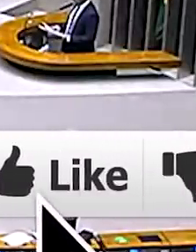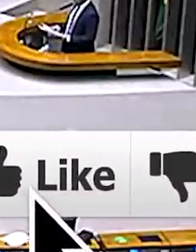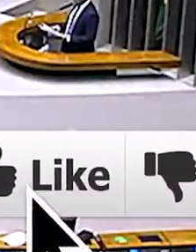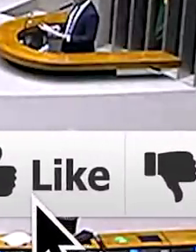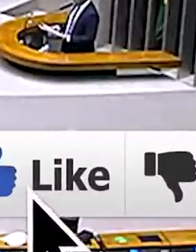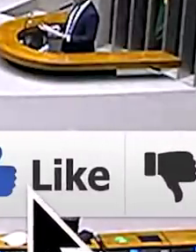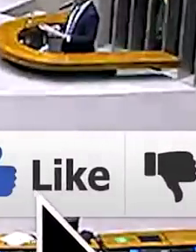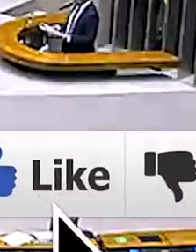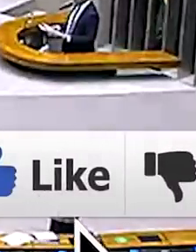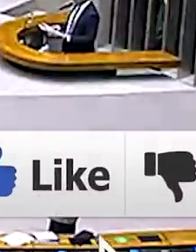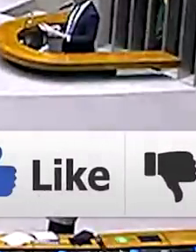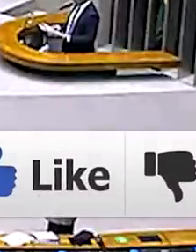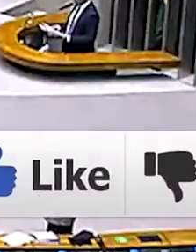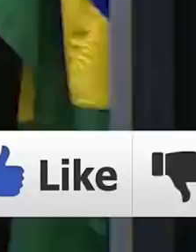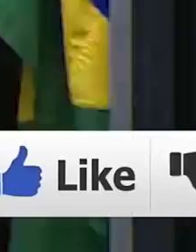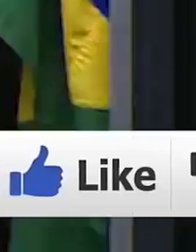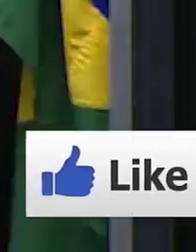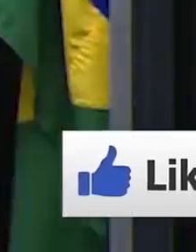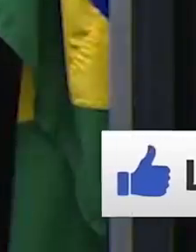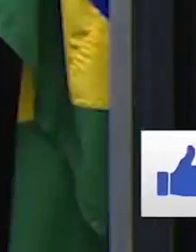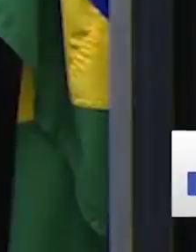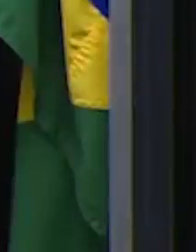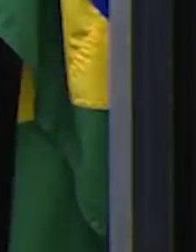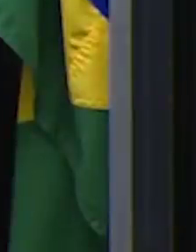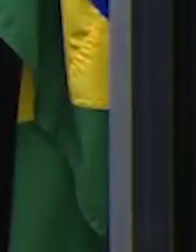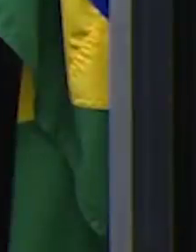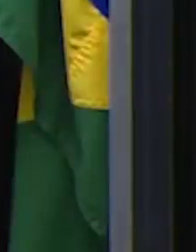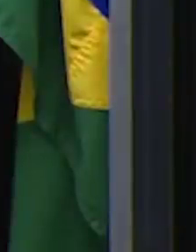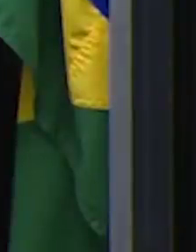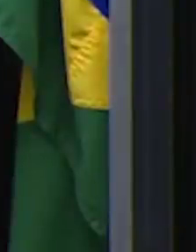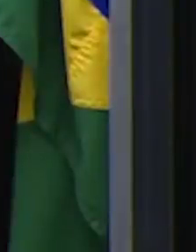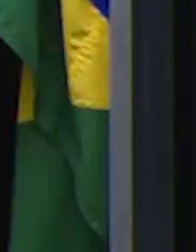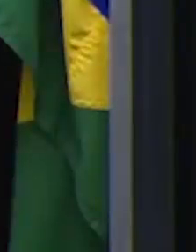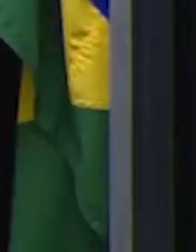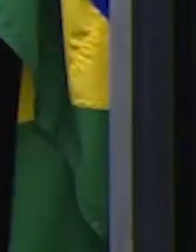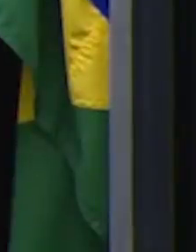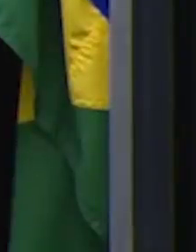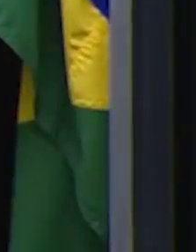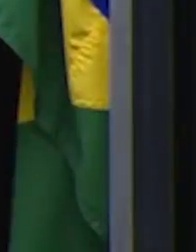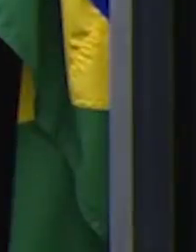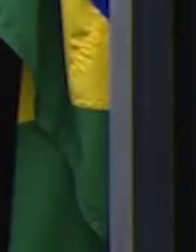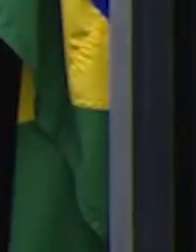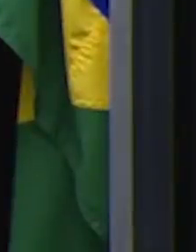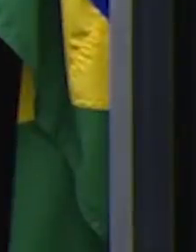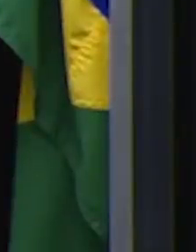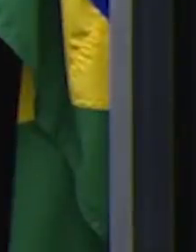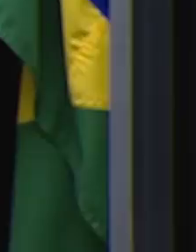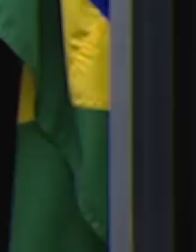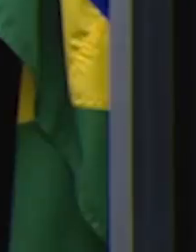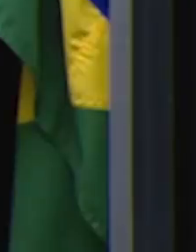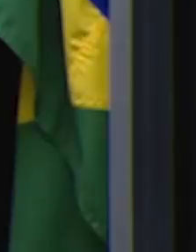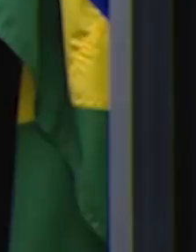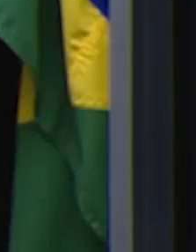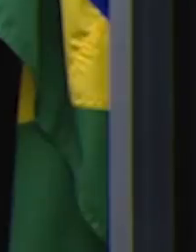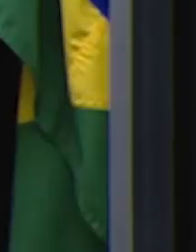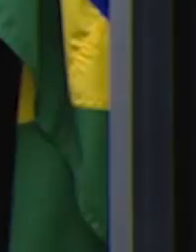fazer a leitura do seu relatório e vou direto ao voto. Cabe à Comissão de Constituição, Justiça e de Cidadania pronunciar sobre a constitucionalidade, juridicidade e técnica legislativa do